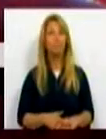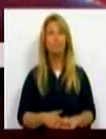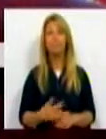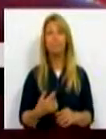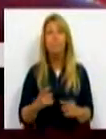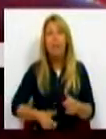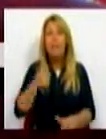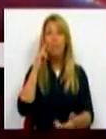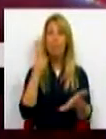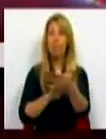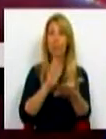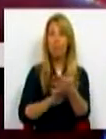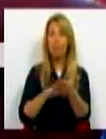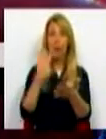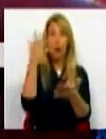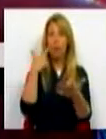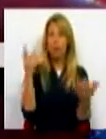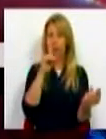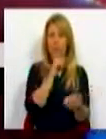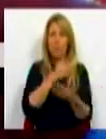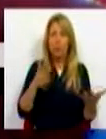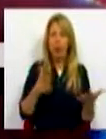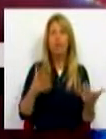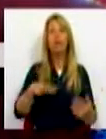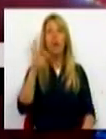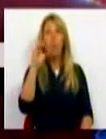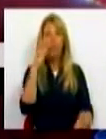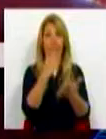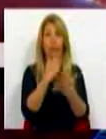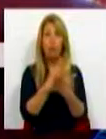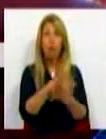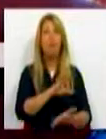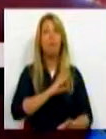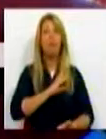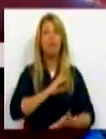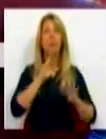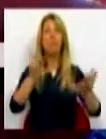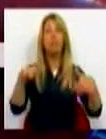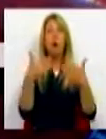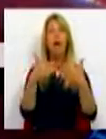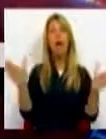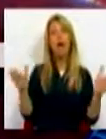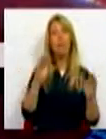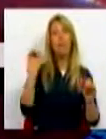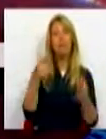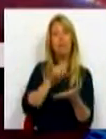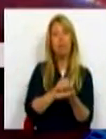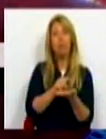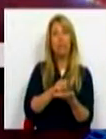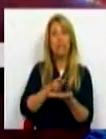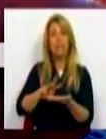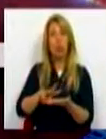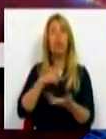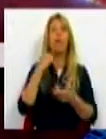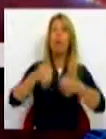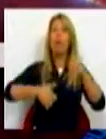e a melhor prova de que não vai acontecer, é que os 40 colégios que puderam abrir inícios de ciclo concorreram